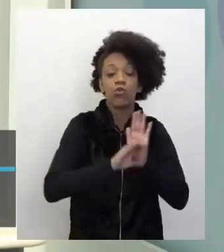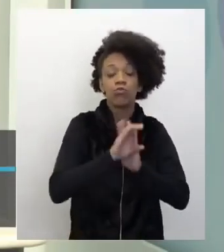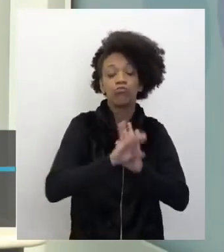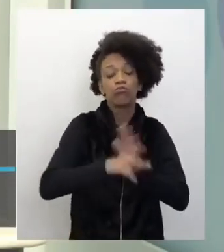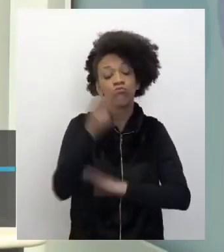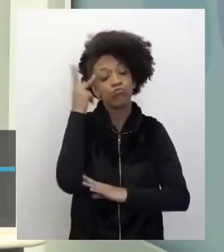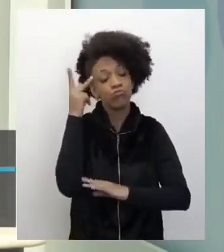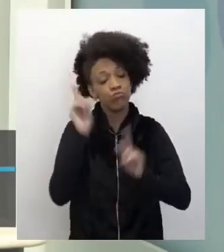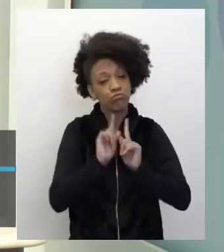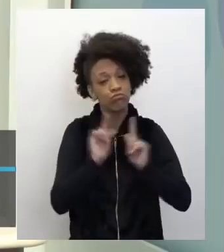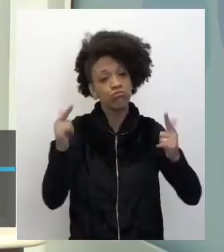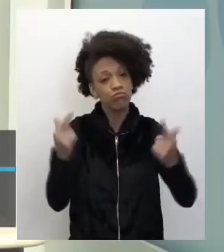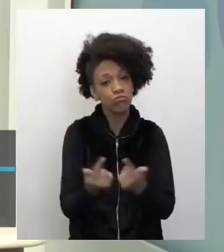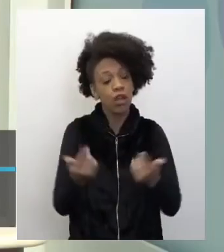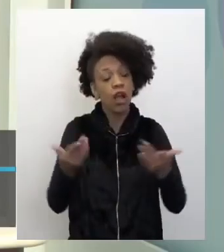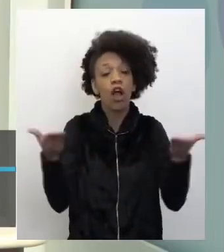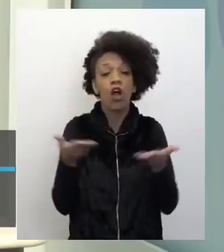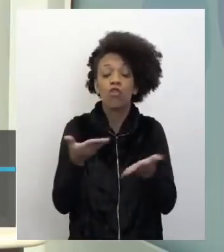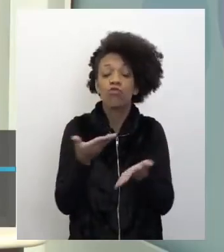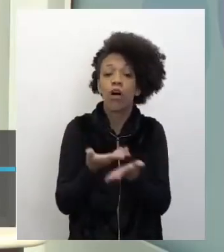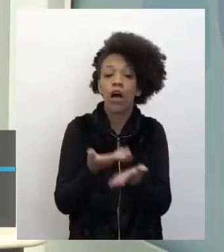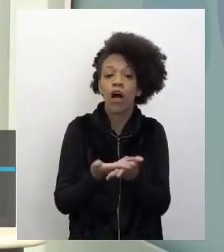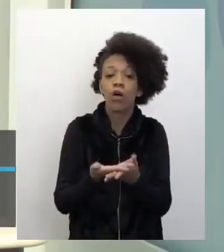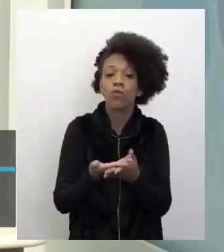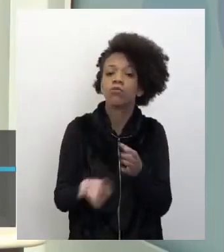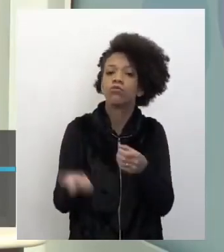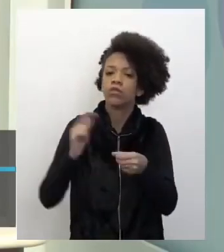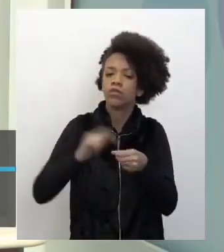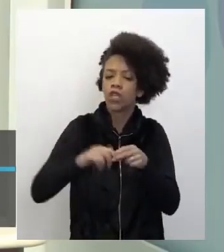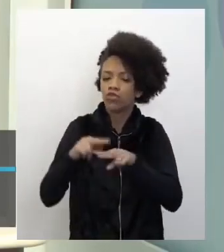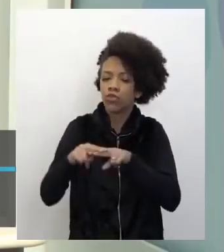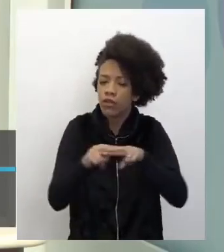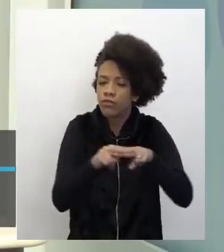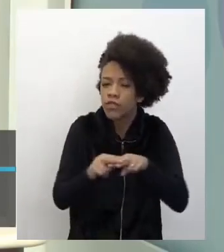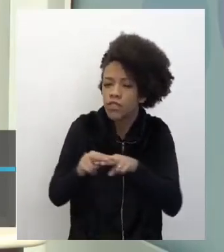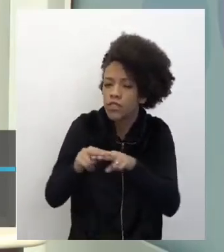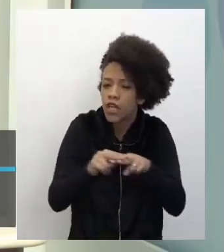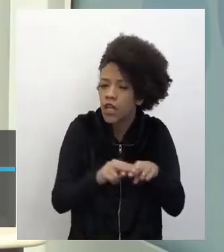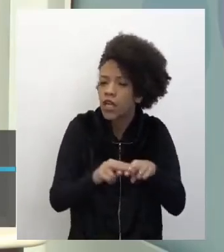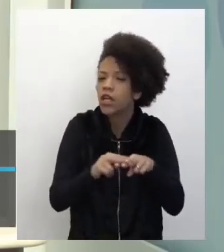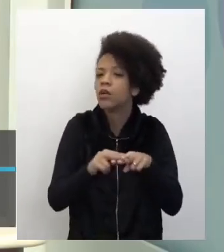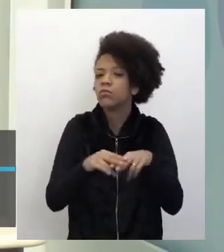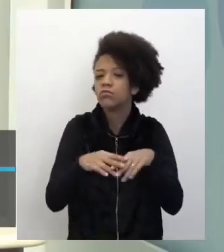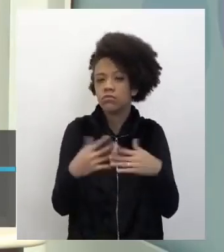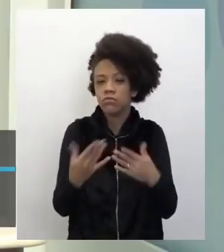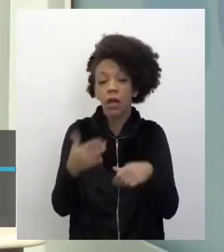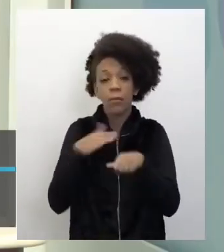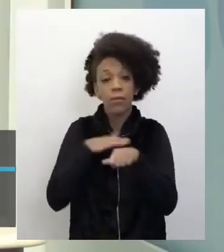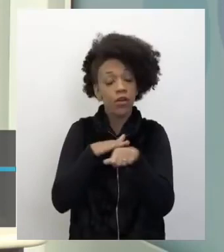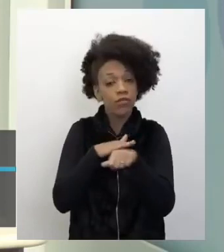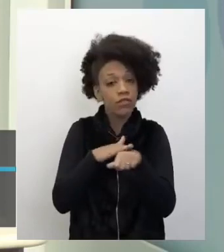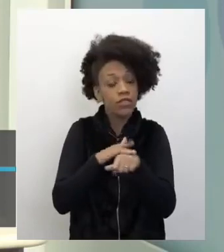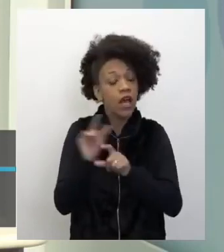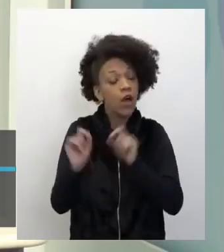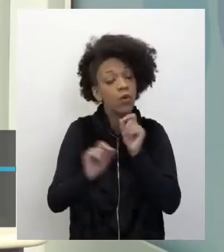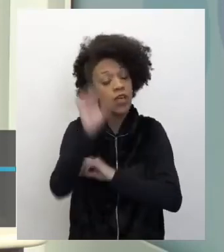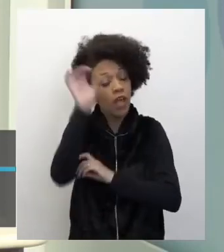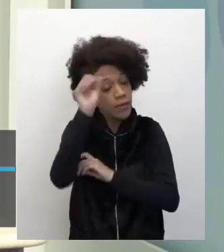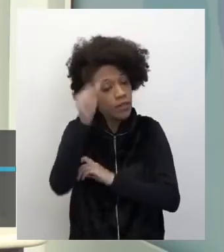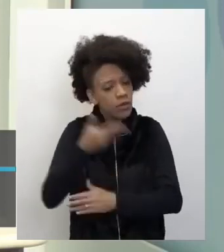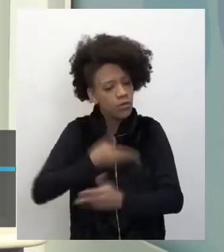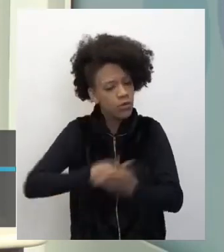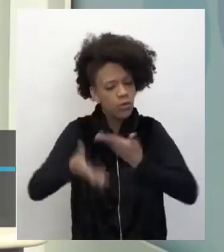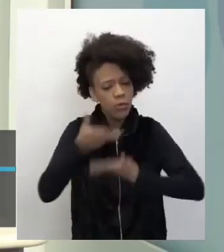Geografia. E hoje é uma aula, né, de retomada, é um momento da gente realmente conversar com vocês e vocês